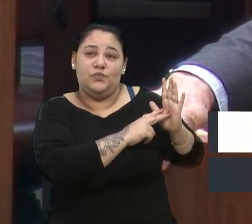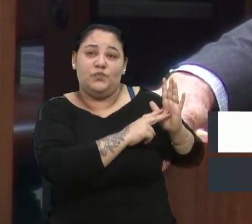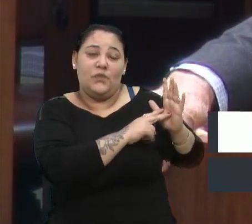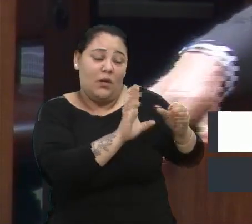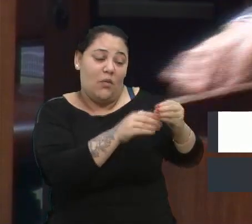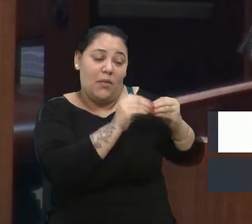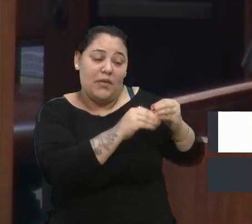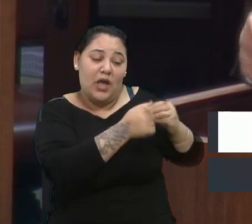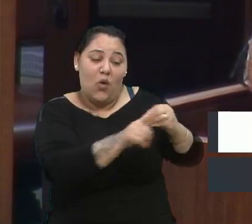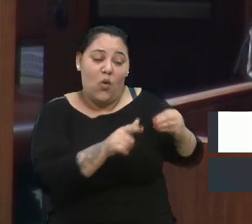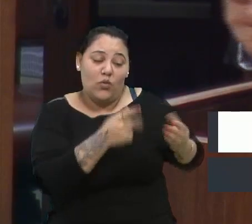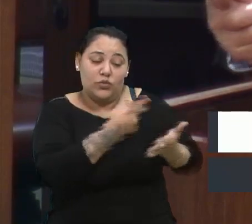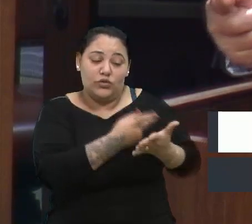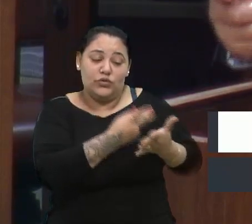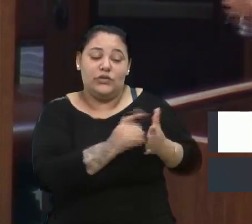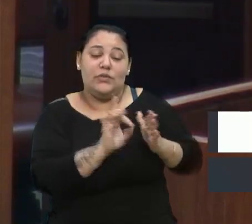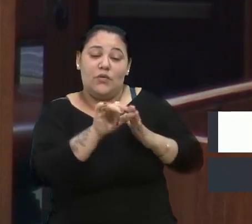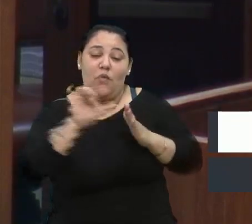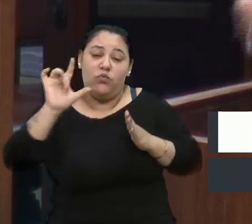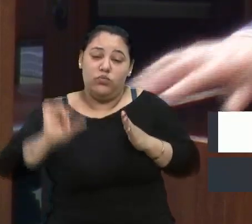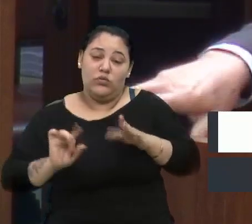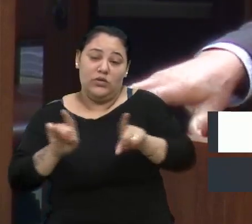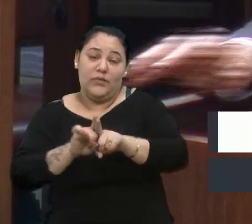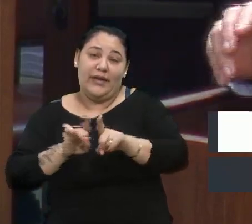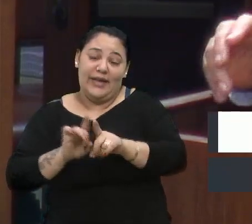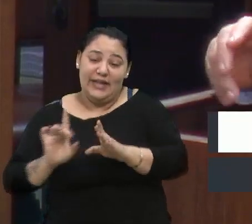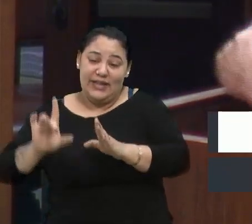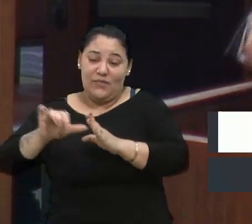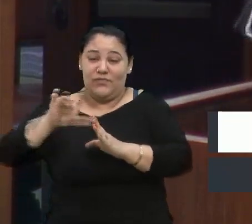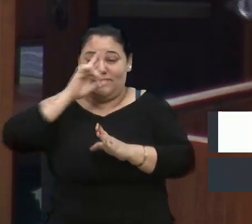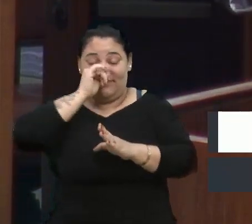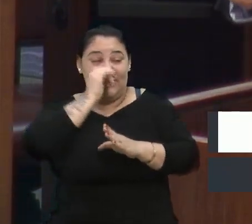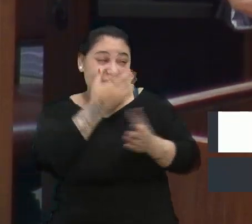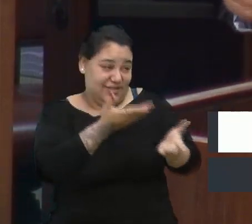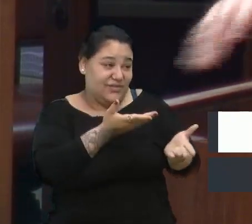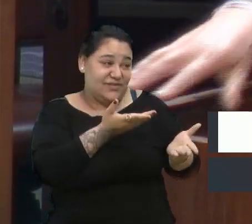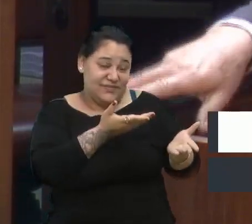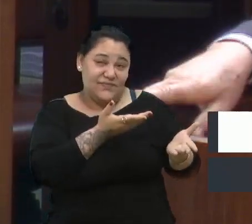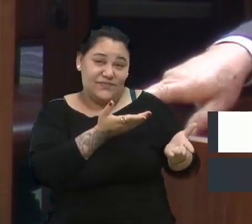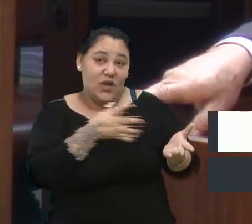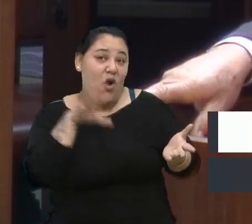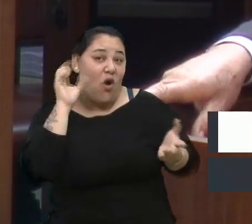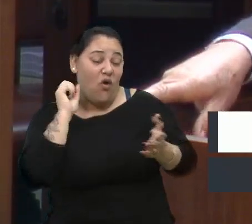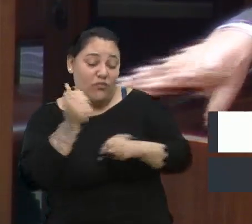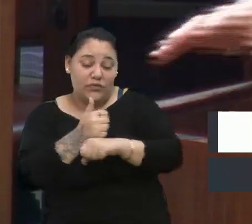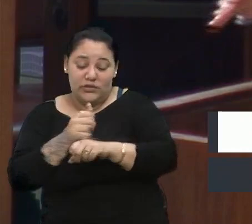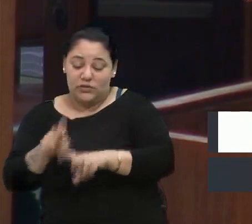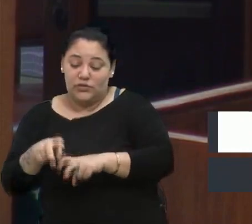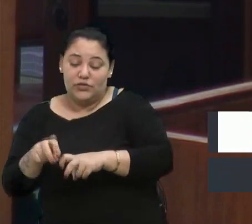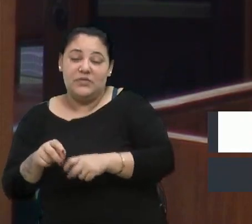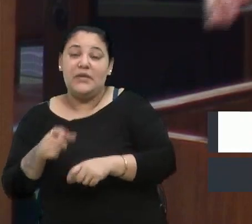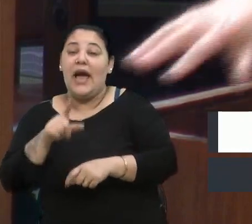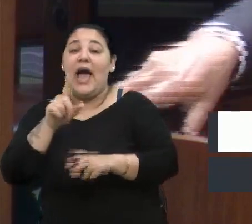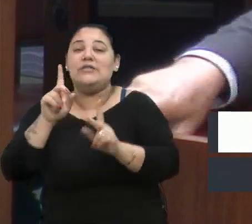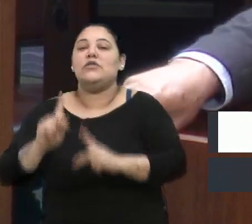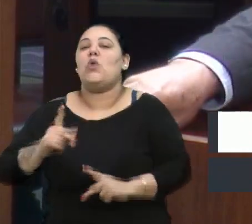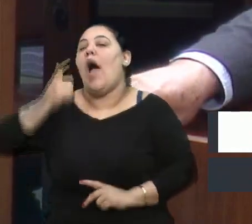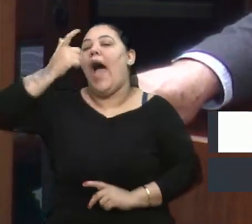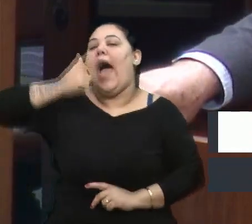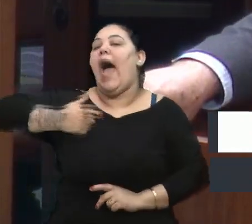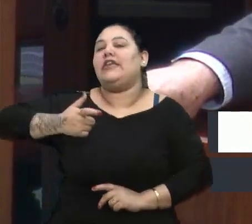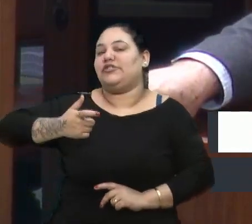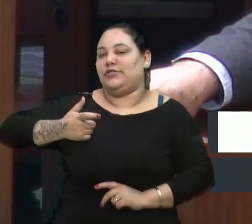produtos, pode ali na frente diminuir, depois, vereador Sandro, o que se ouve é o colono, porque ganha muito. Mas ninguém